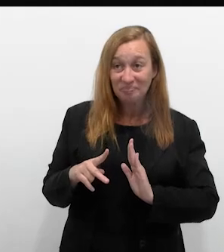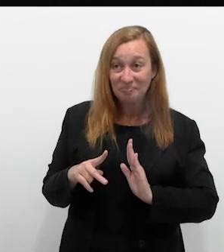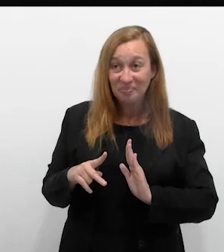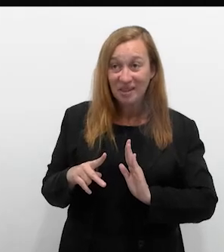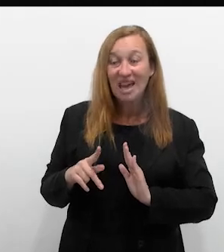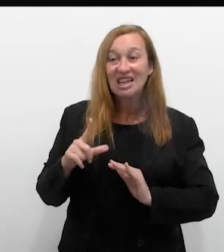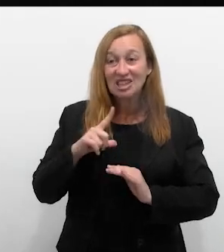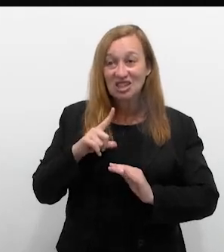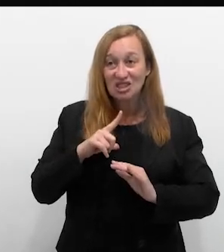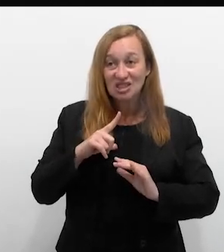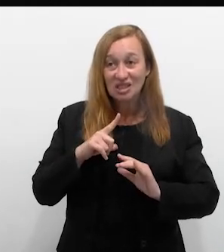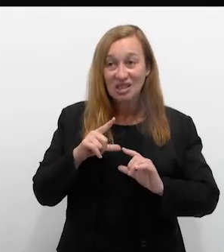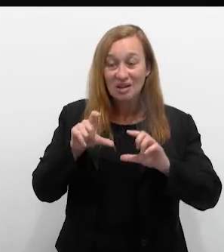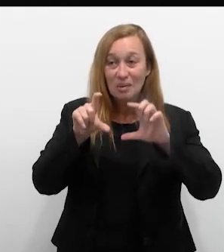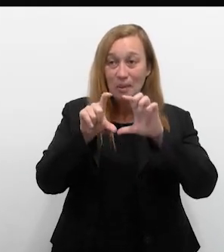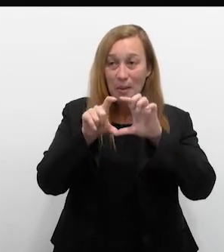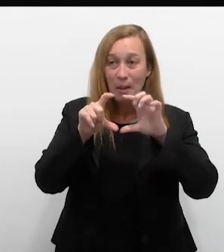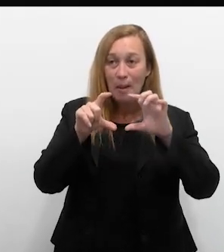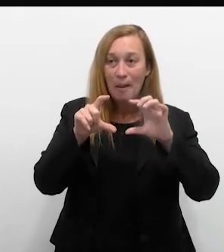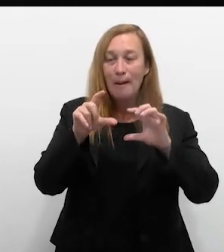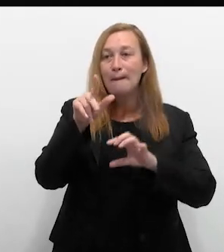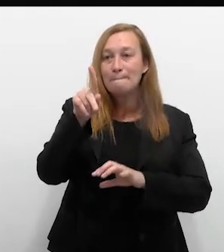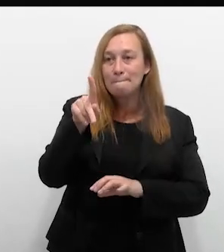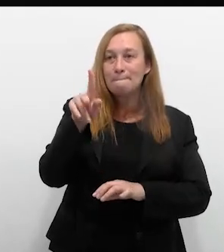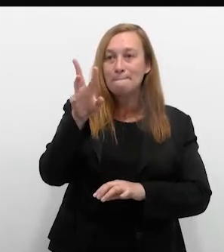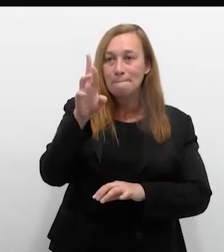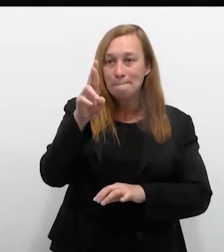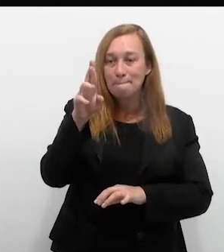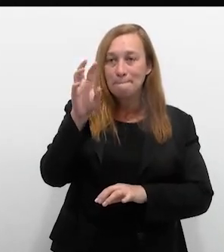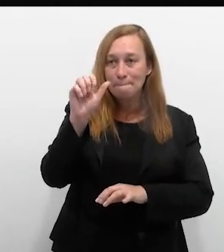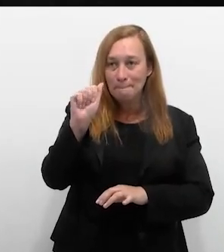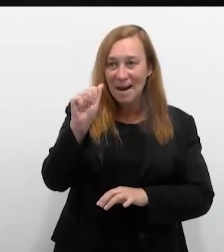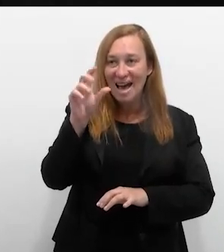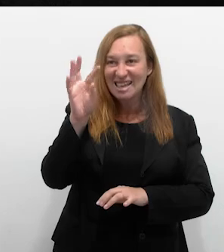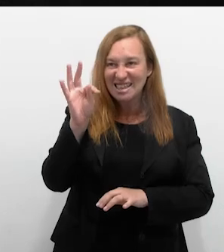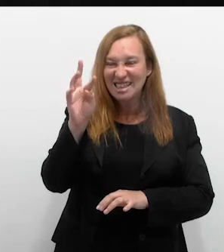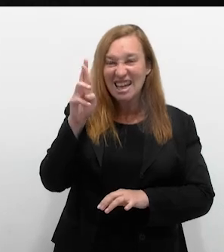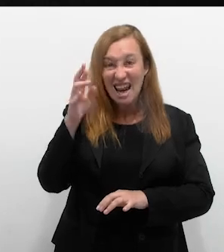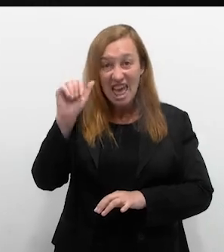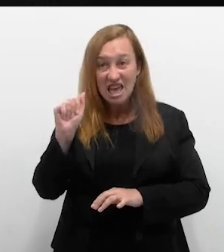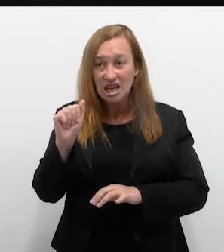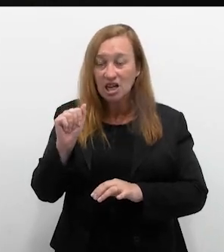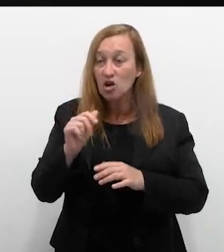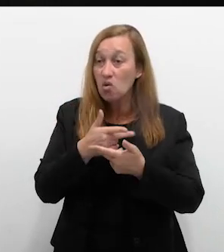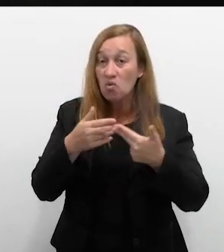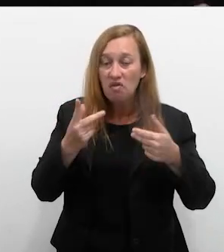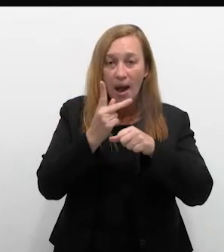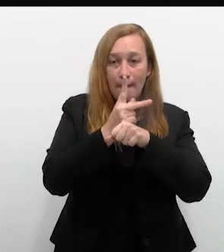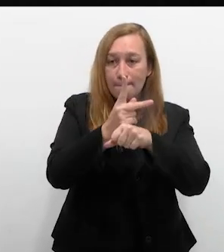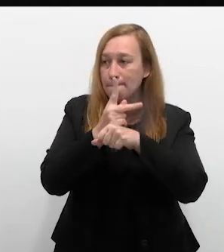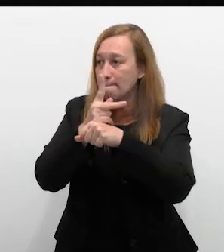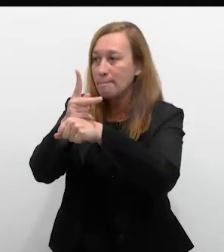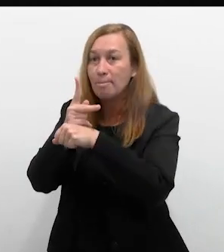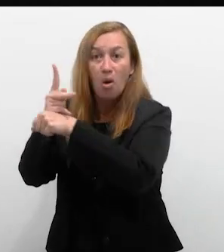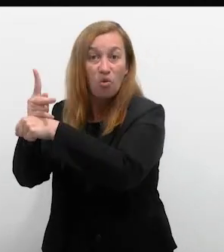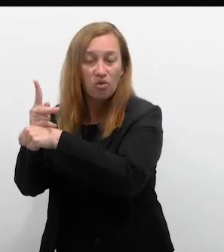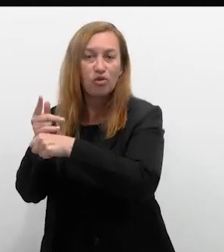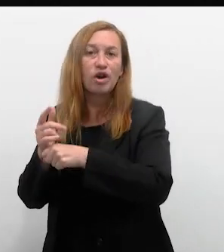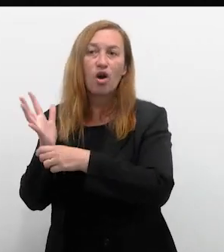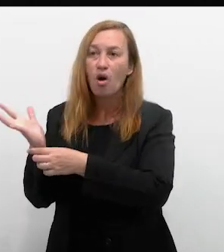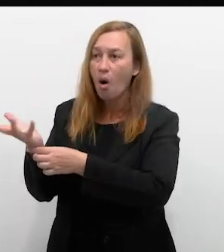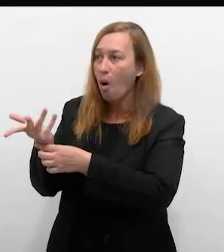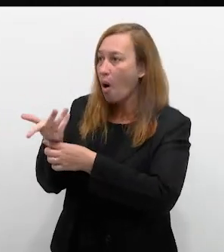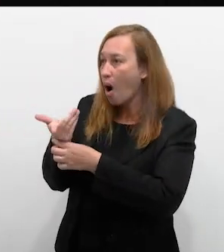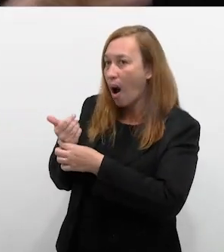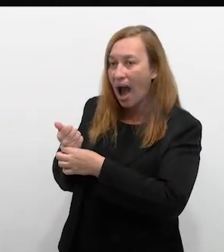e tinha uma prateleira com o M, já o troféu, uma foto da pira dos Jogos